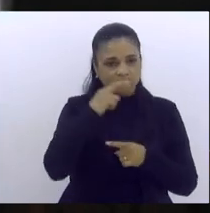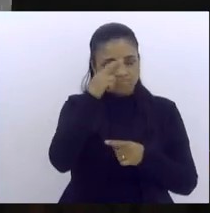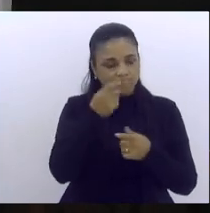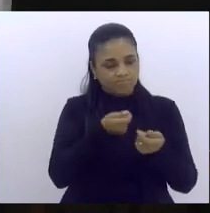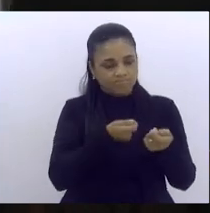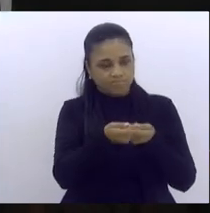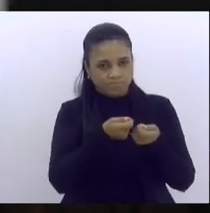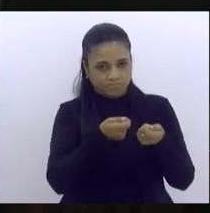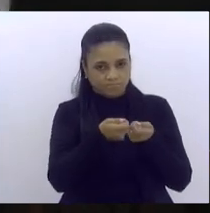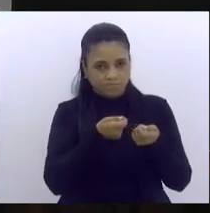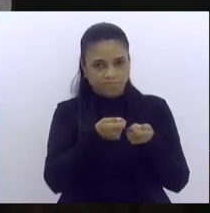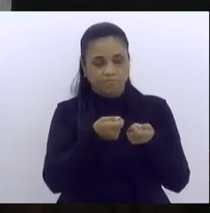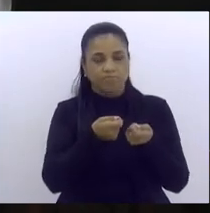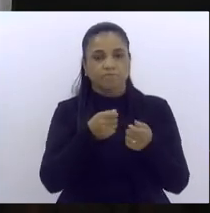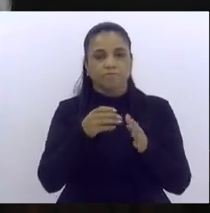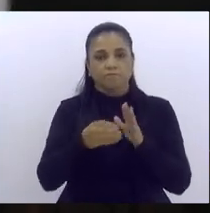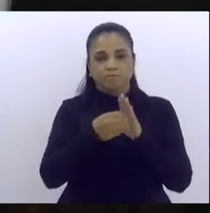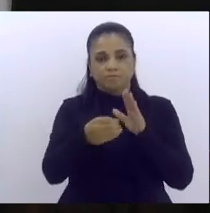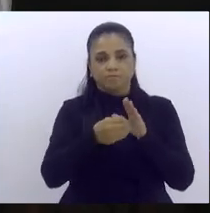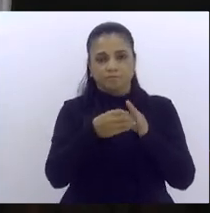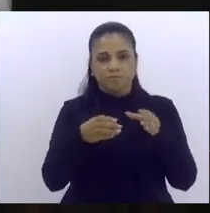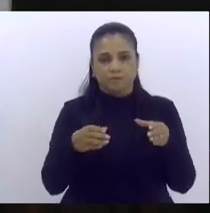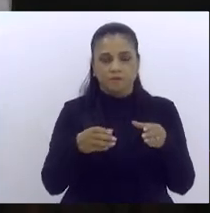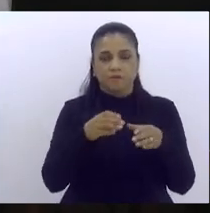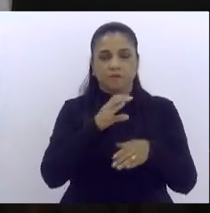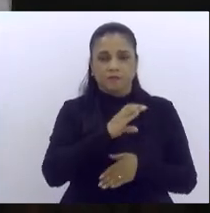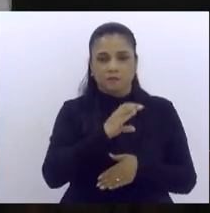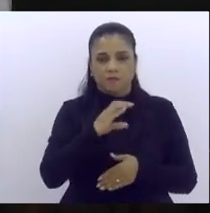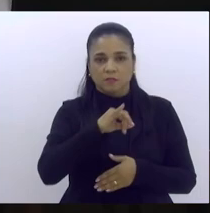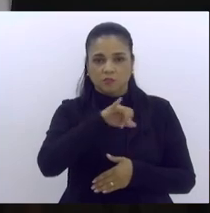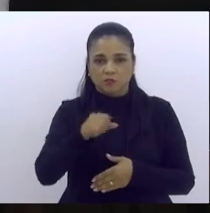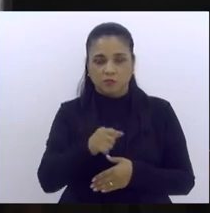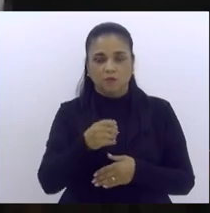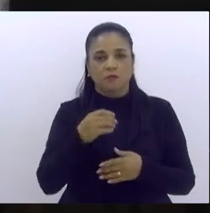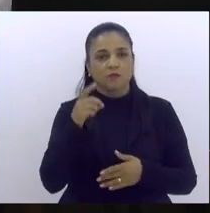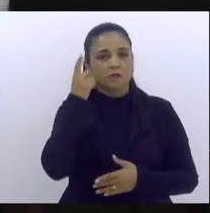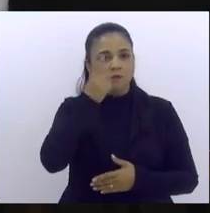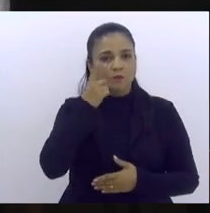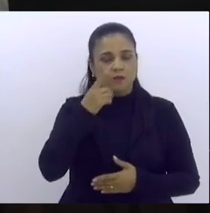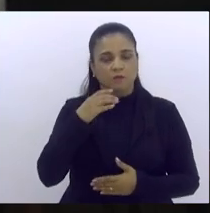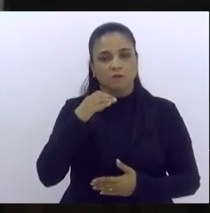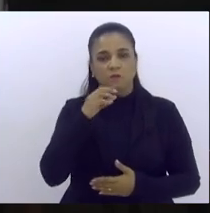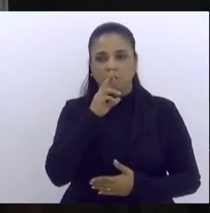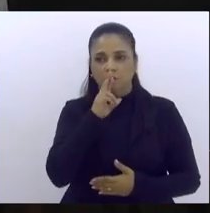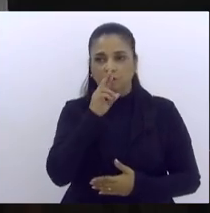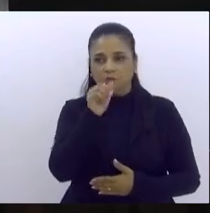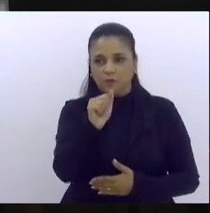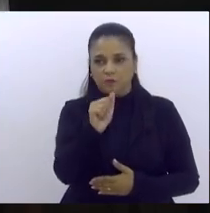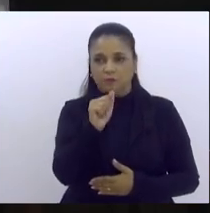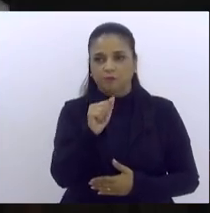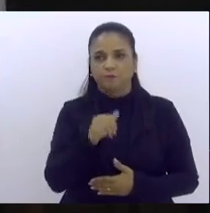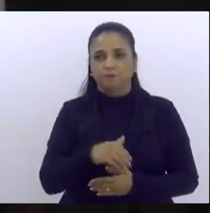Financeira e Controle. Para emitir parecer pela CCJ, deputado Rodrigo Amorim.